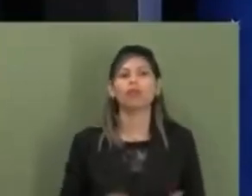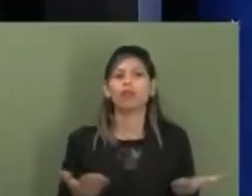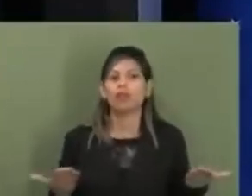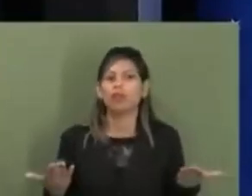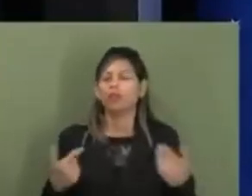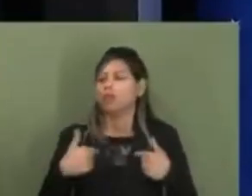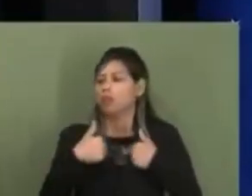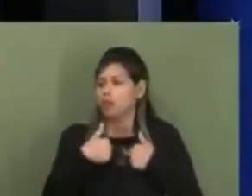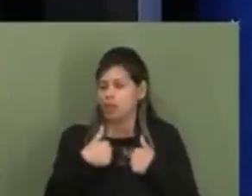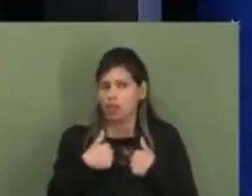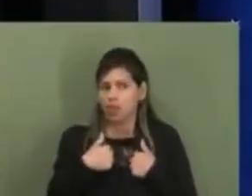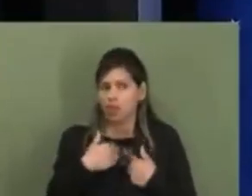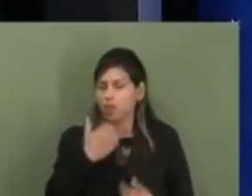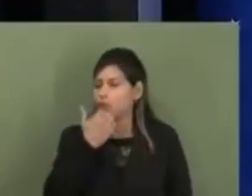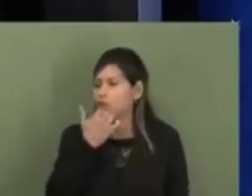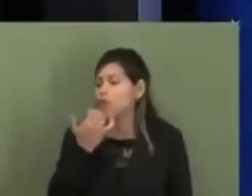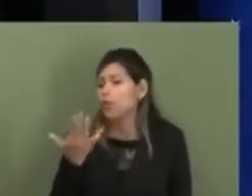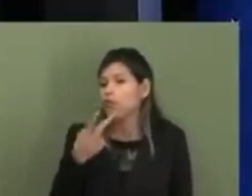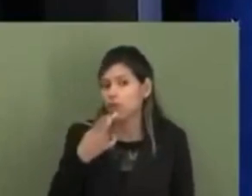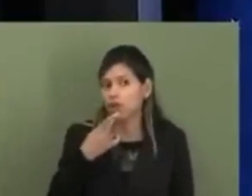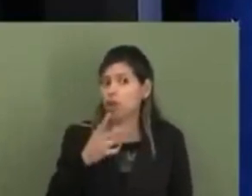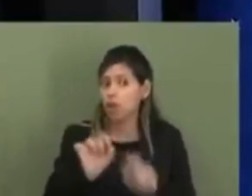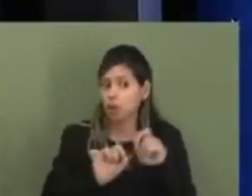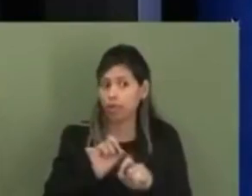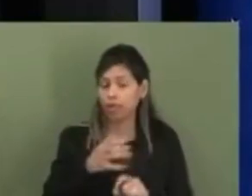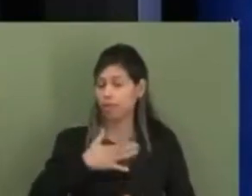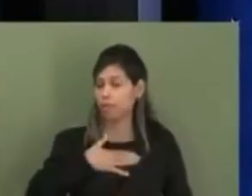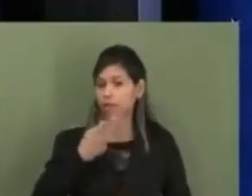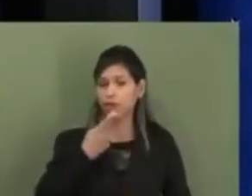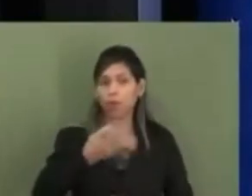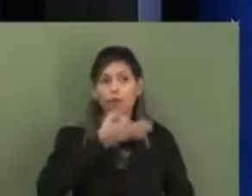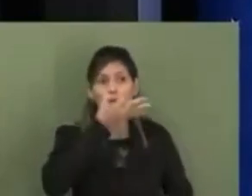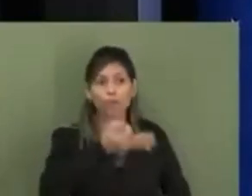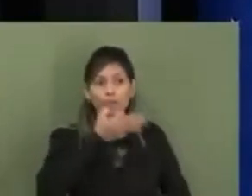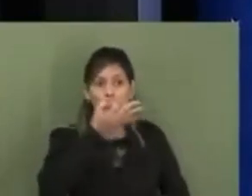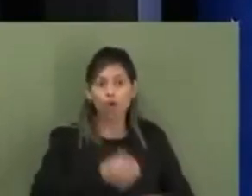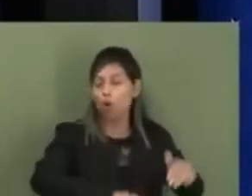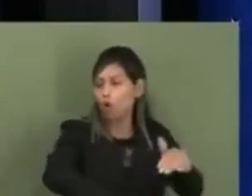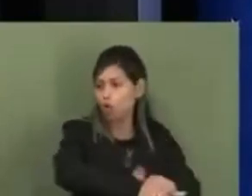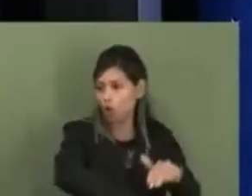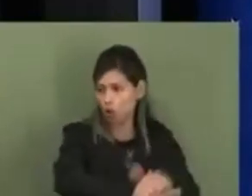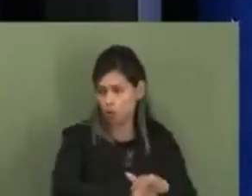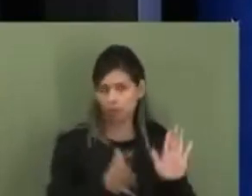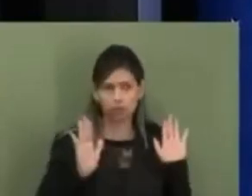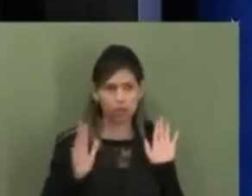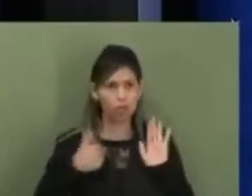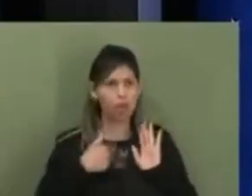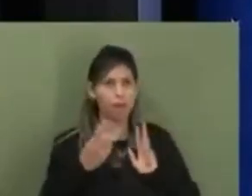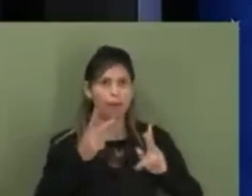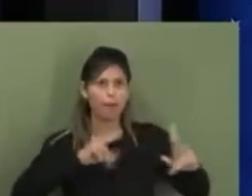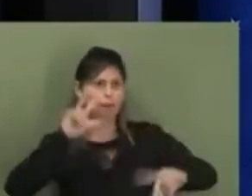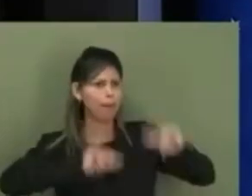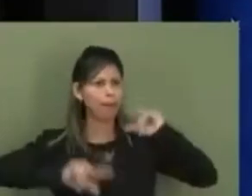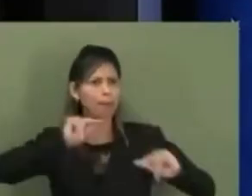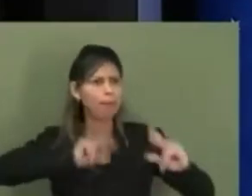cuidado na minha fala de não pessoalizar a questão da corrupção, já que não quero aqui entrar em bate-bocas, desnecessário.